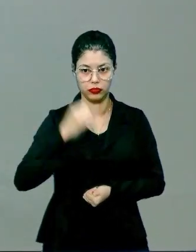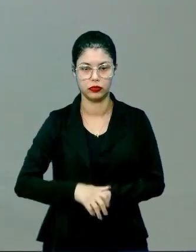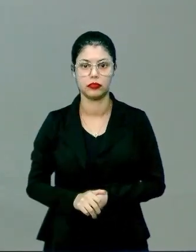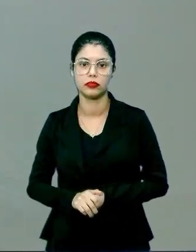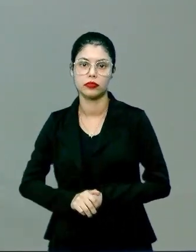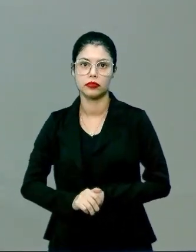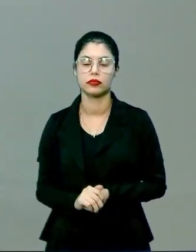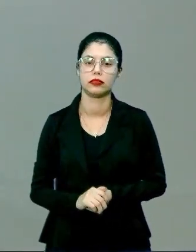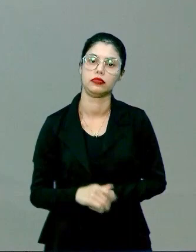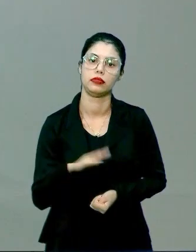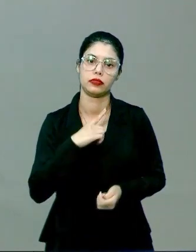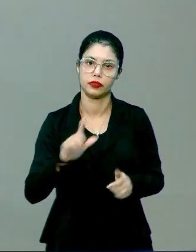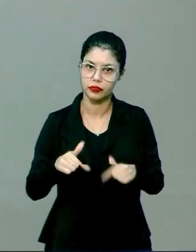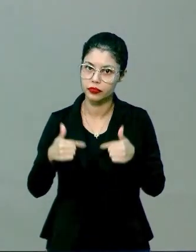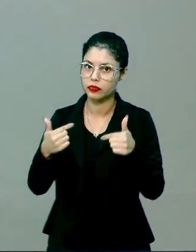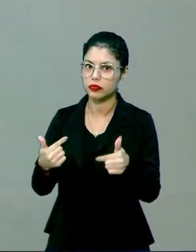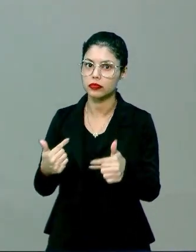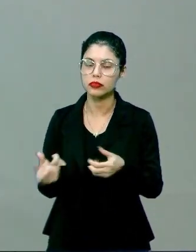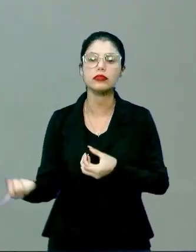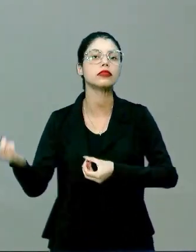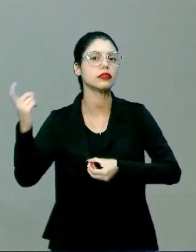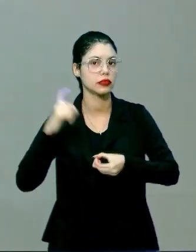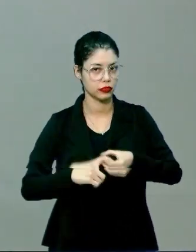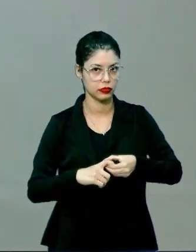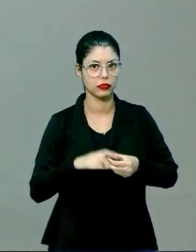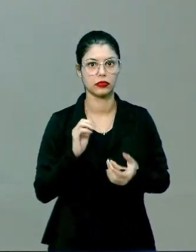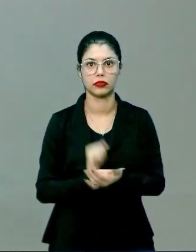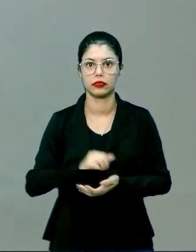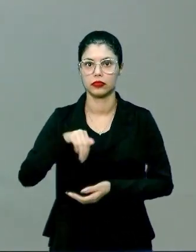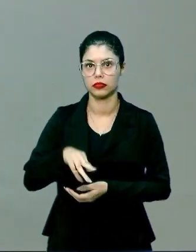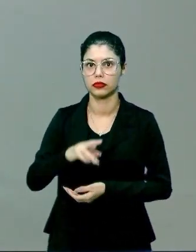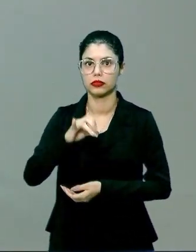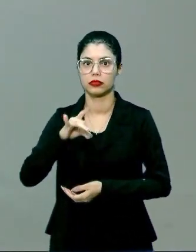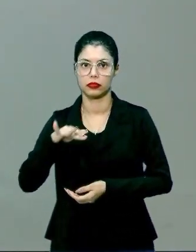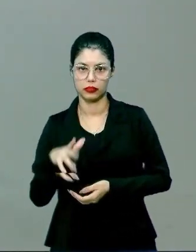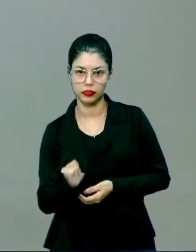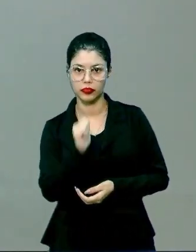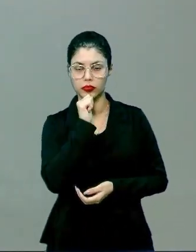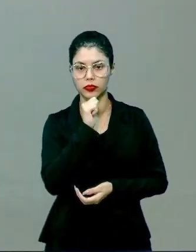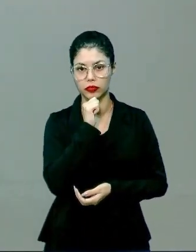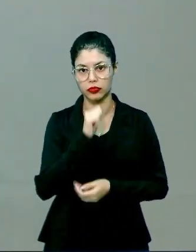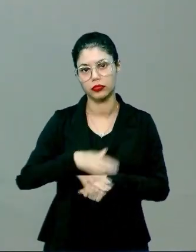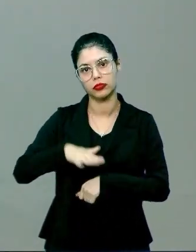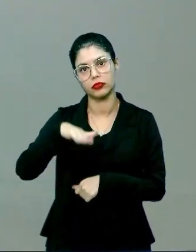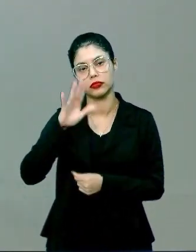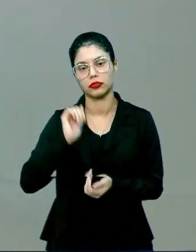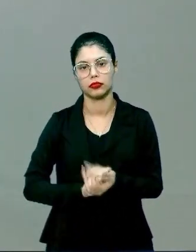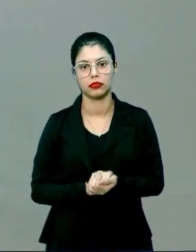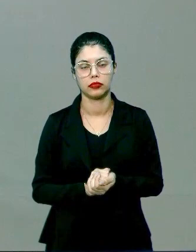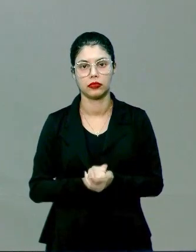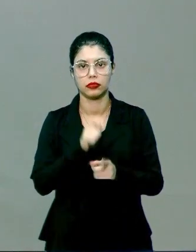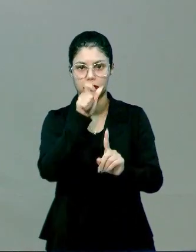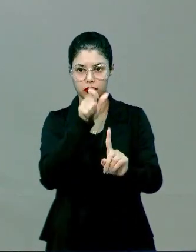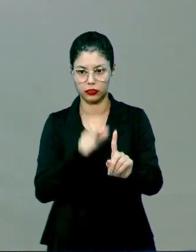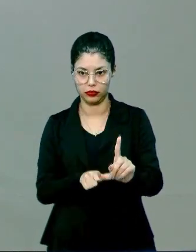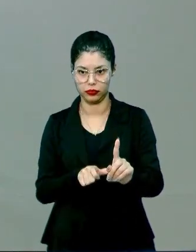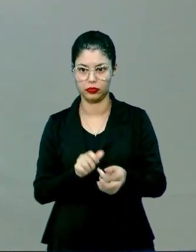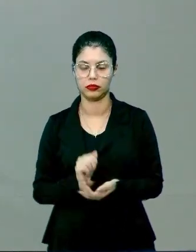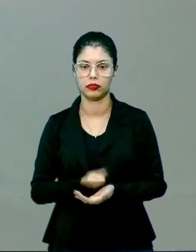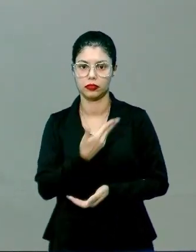o Antônio Conselheiro defendia o retorno da monarquia. Essa era a principal ameaça que ele representava